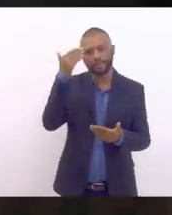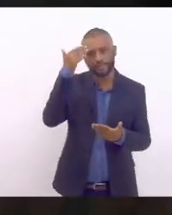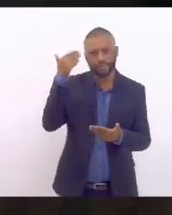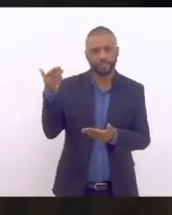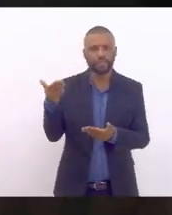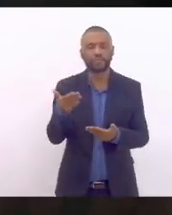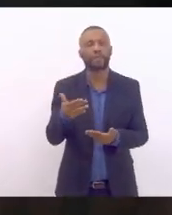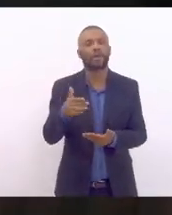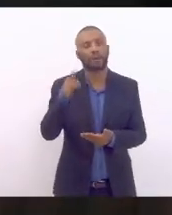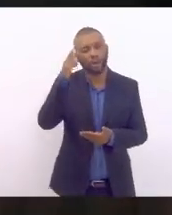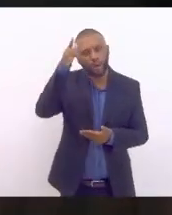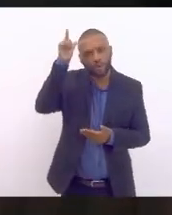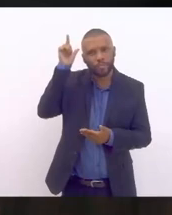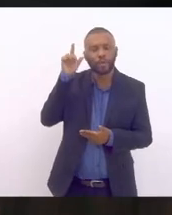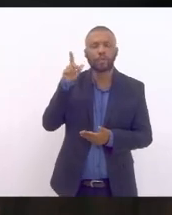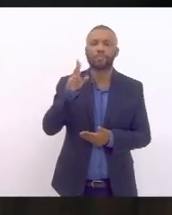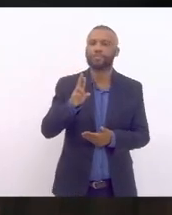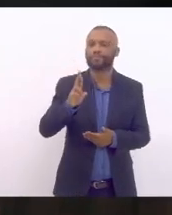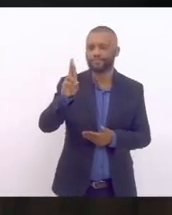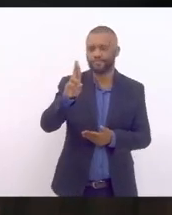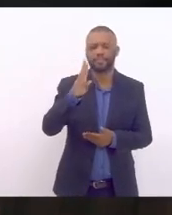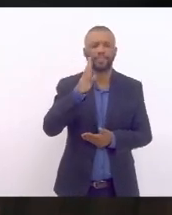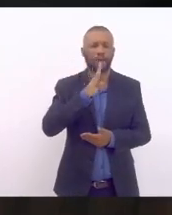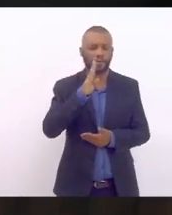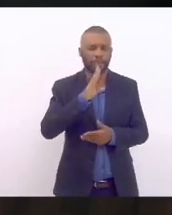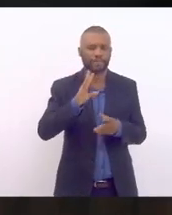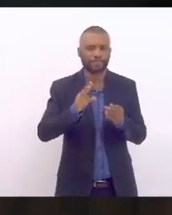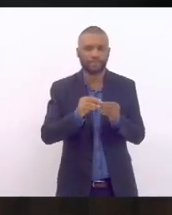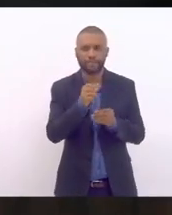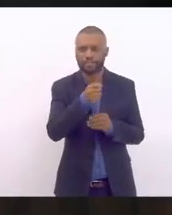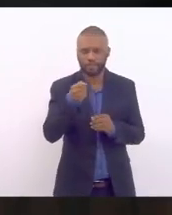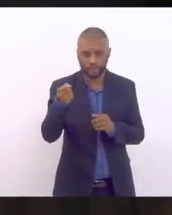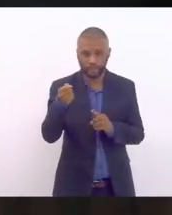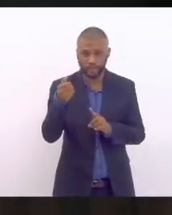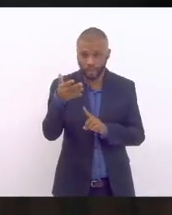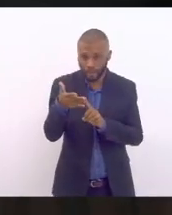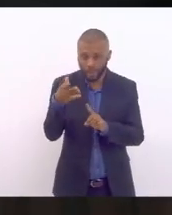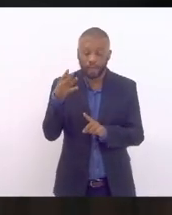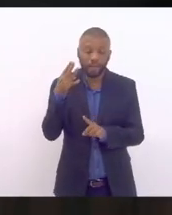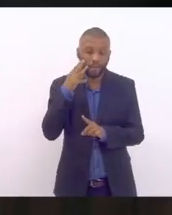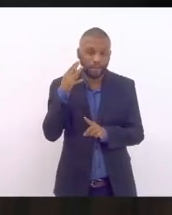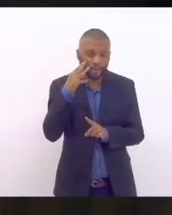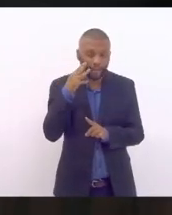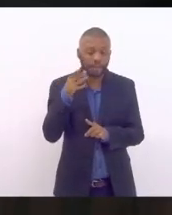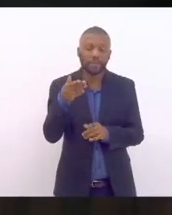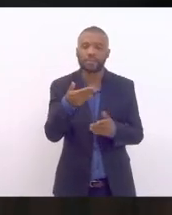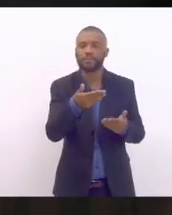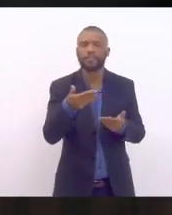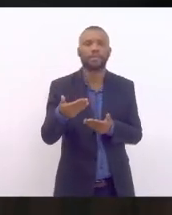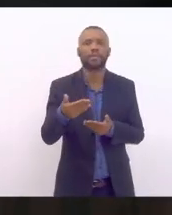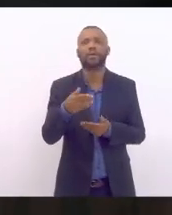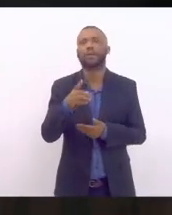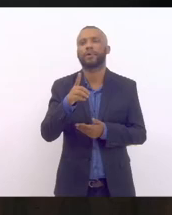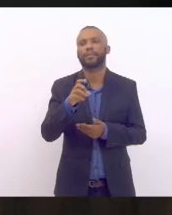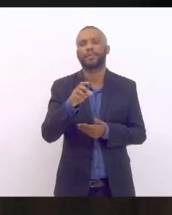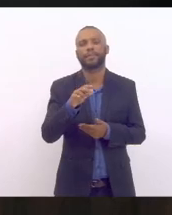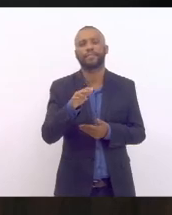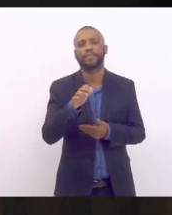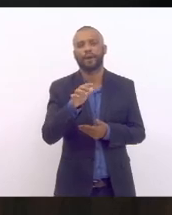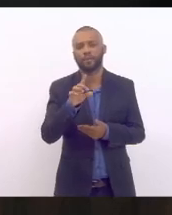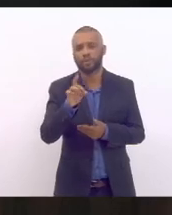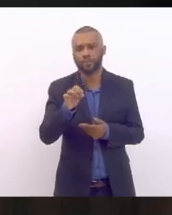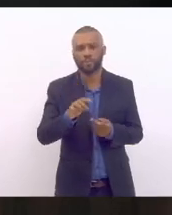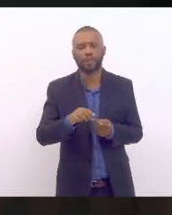o Luiz Paulo para a presid aqui num instante vou passar a palavra waldex amada dar Ibope para estar aqui e a Érica também